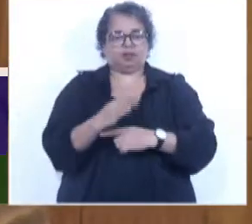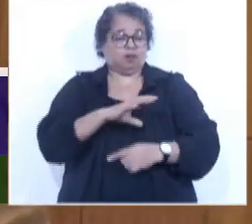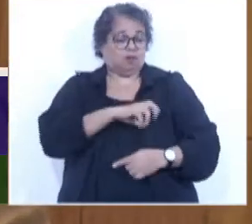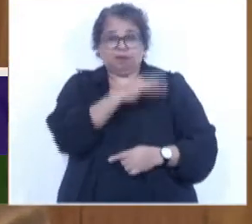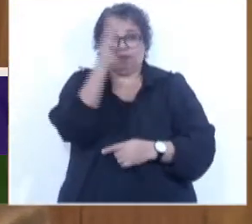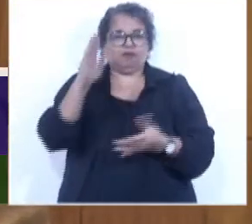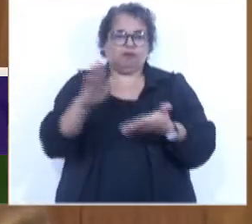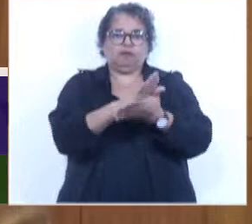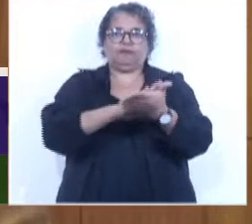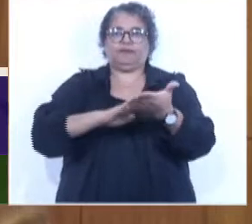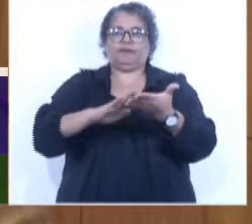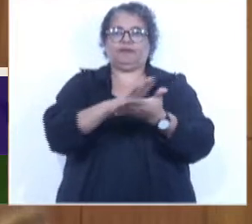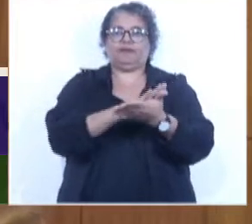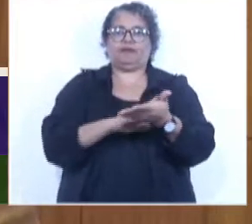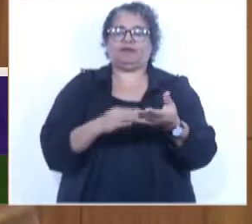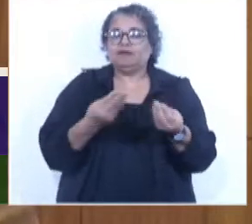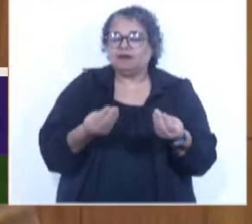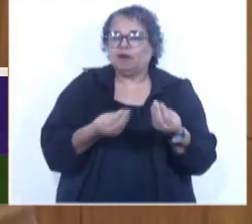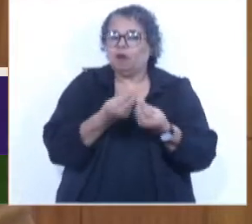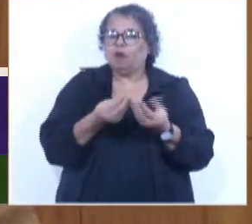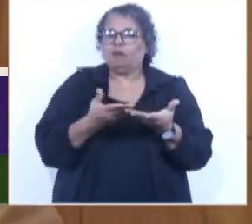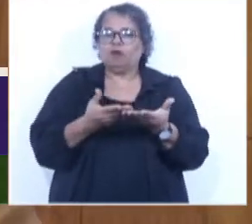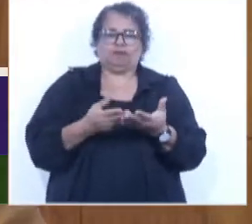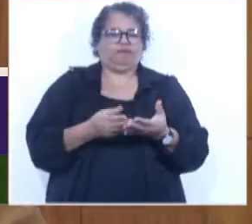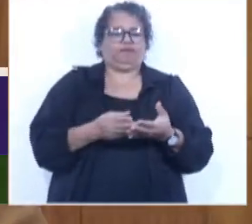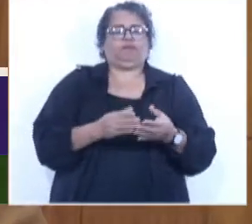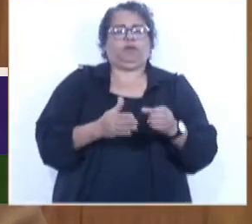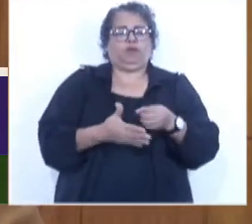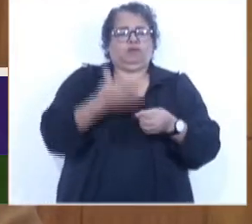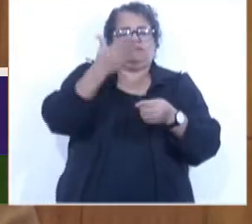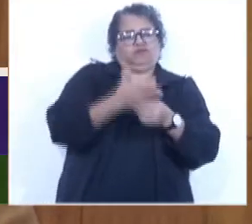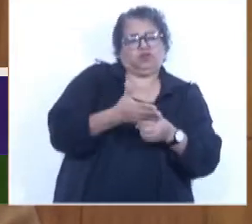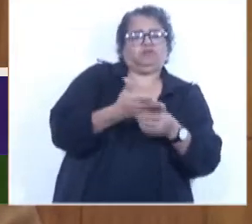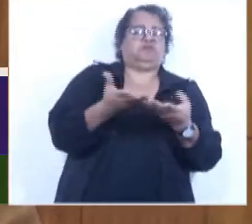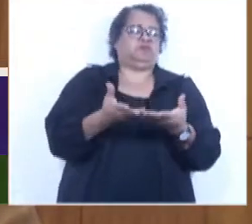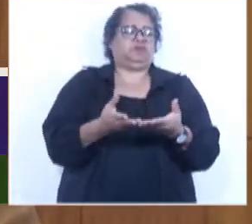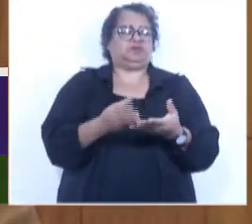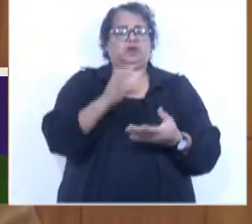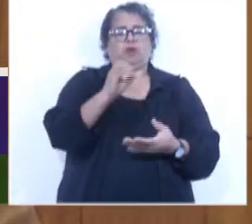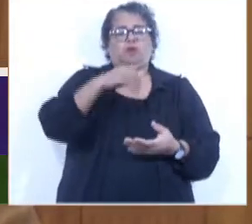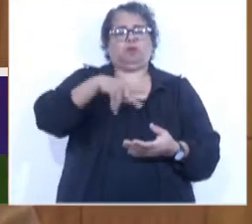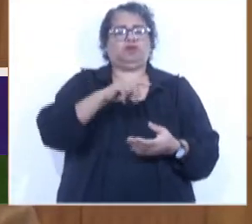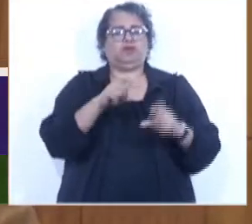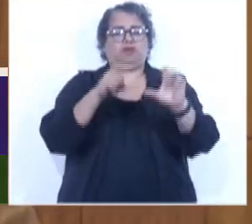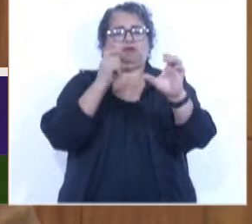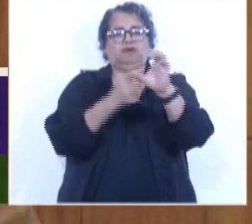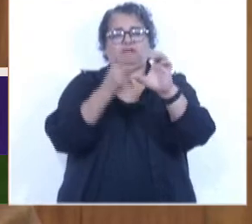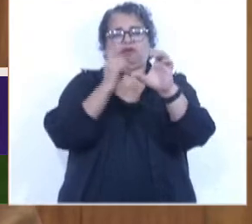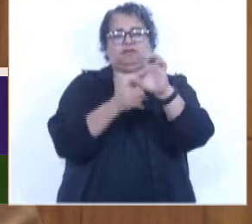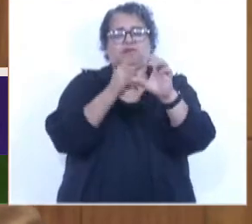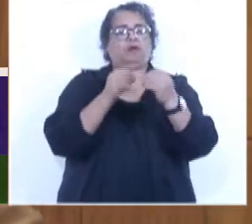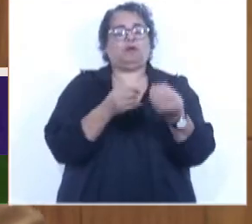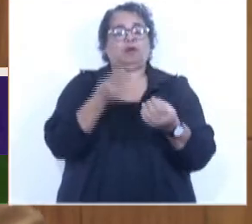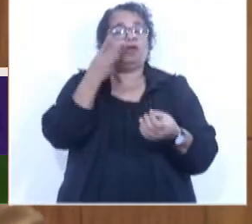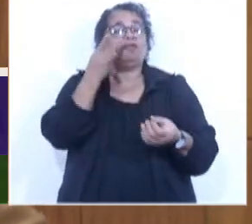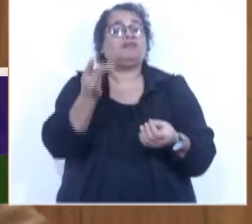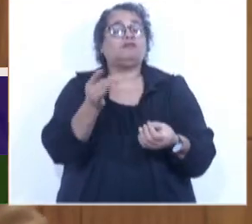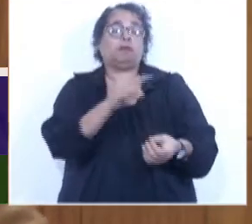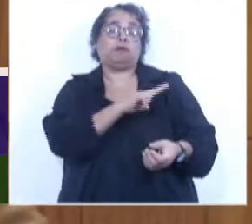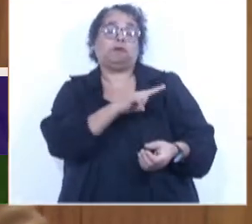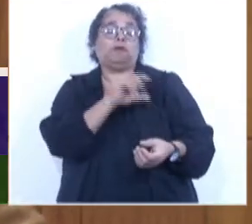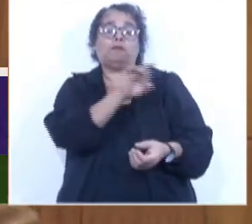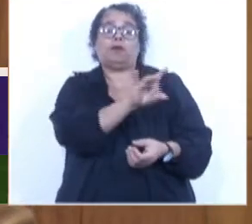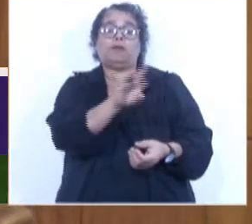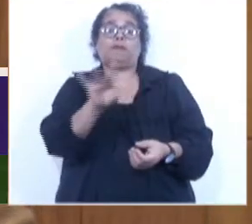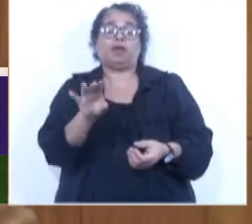legislado trabalhar em prol de uma causa comunista socialista muito mais interessada em seus interesses pessoais do